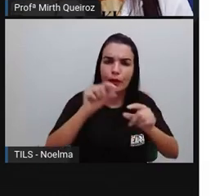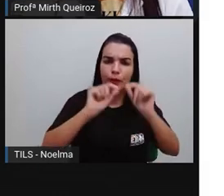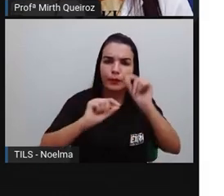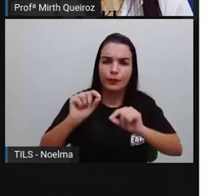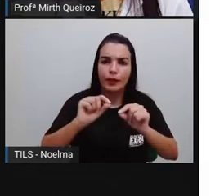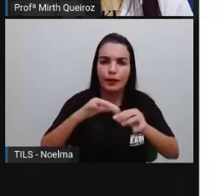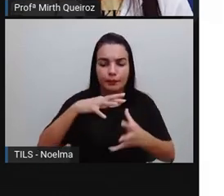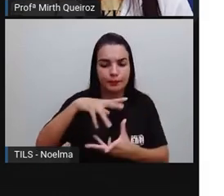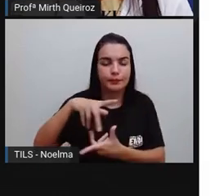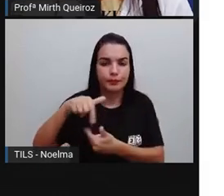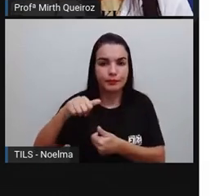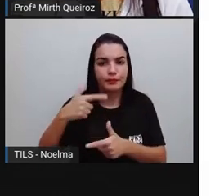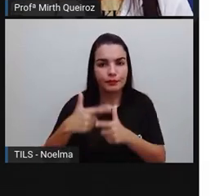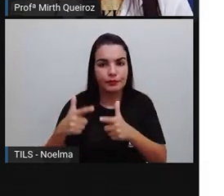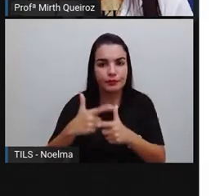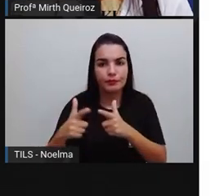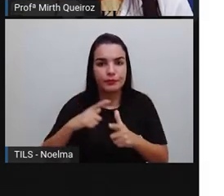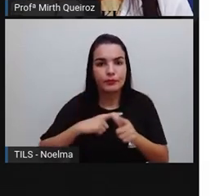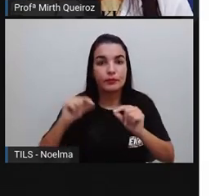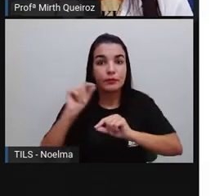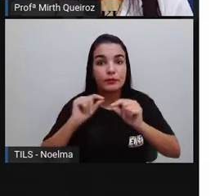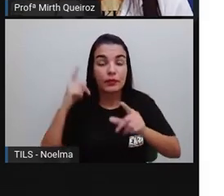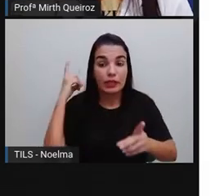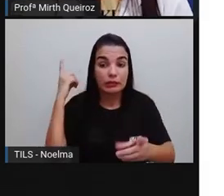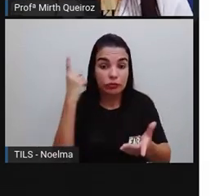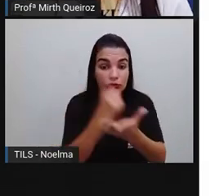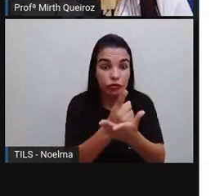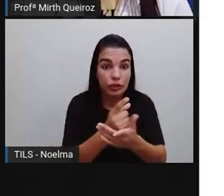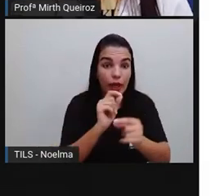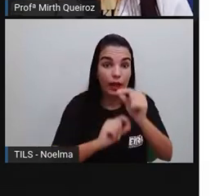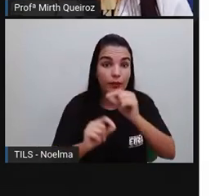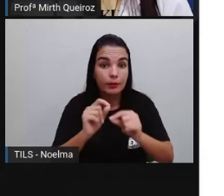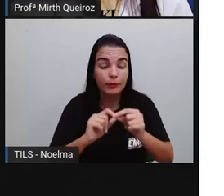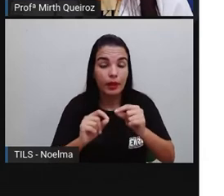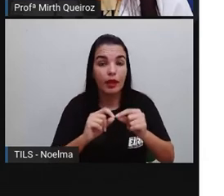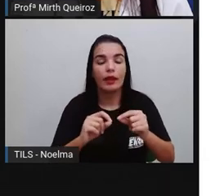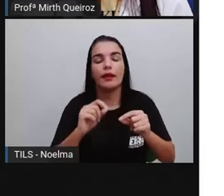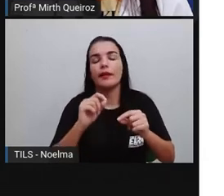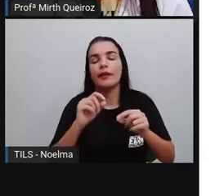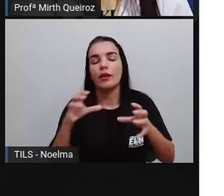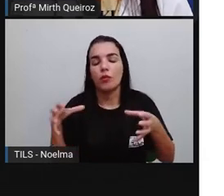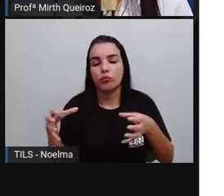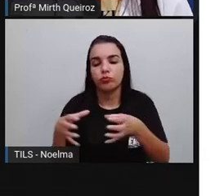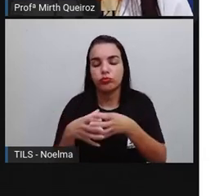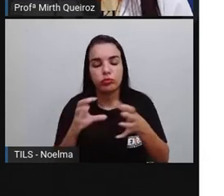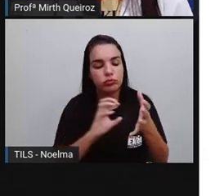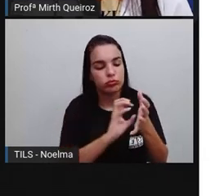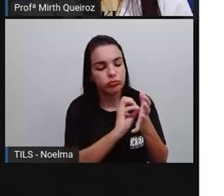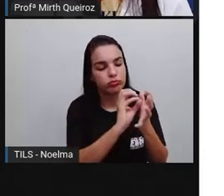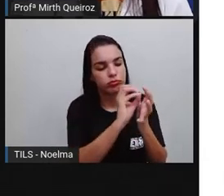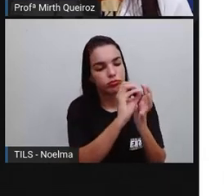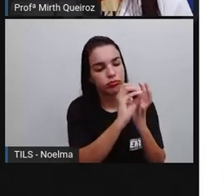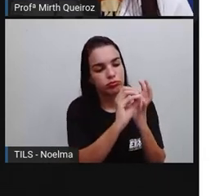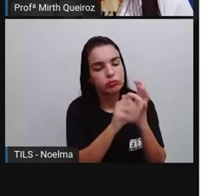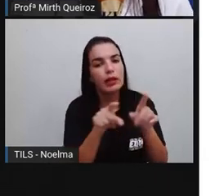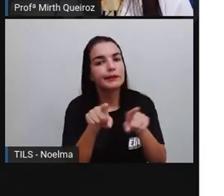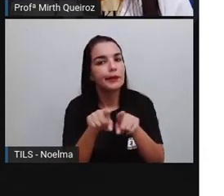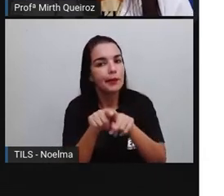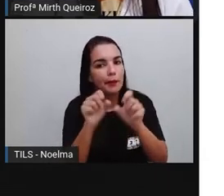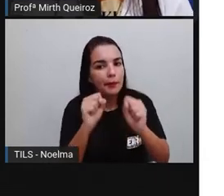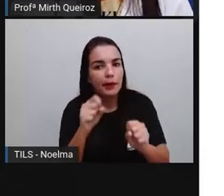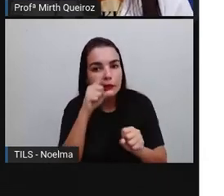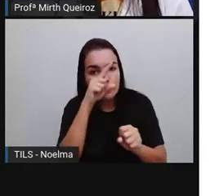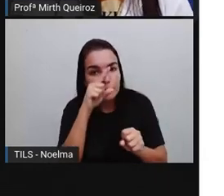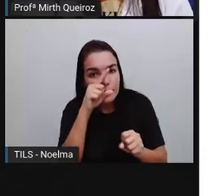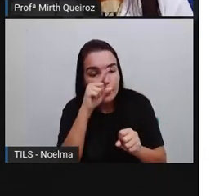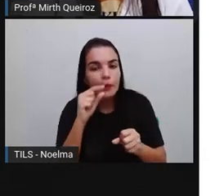afetando diretamente a teia alimentar. A teia alimentar que a gente já estudou sobre isso, que é o quê? O conjunto de cadeias alimentares onde